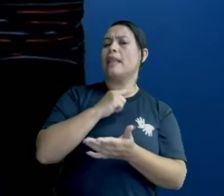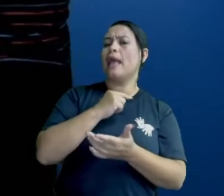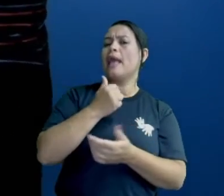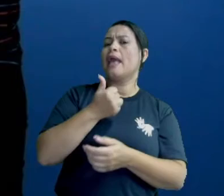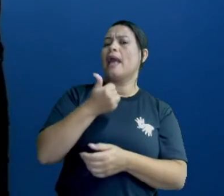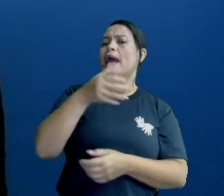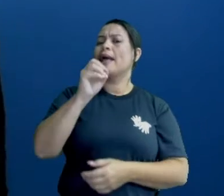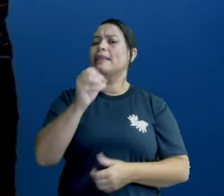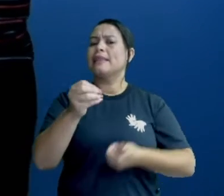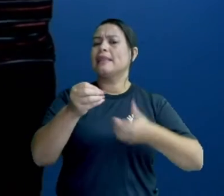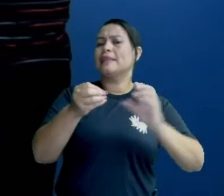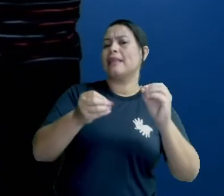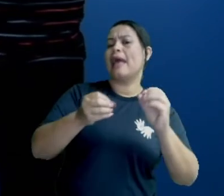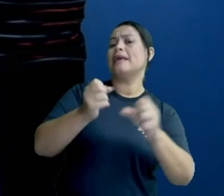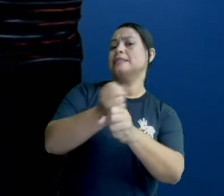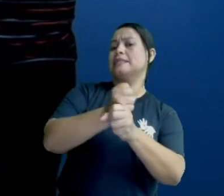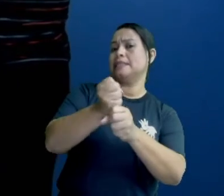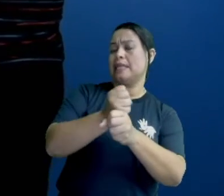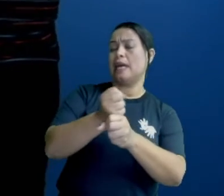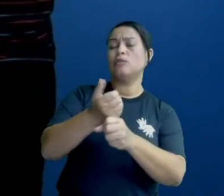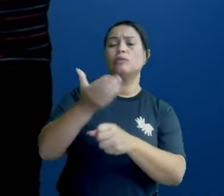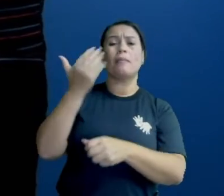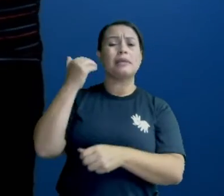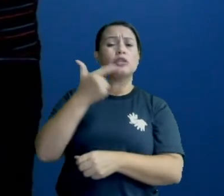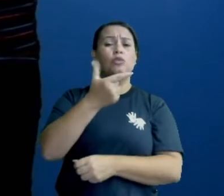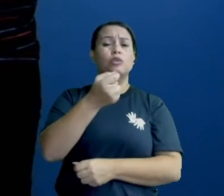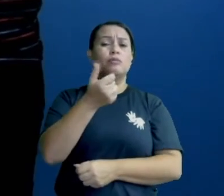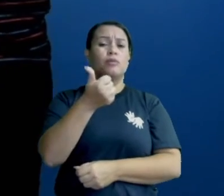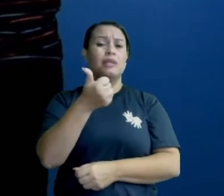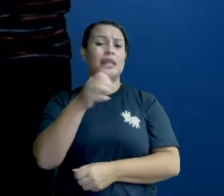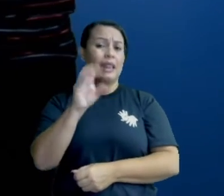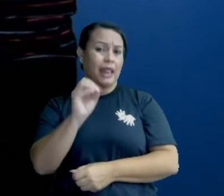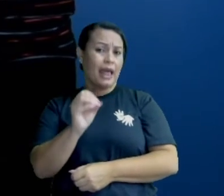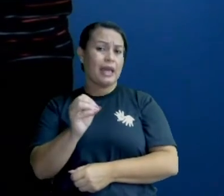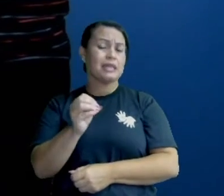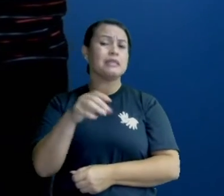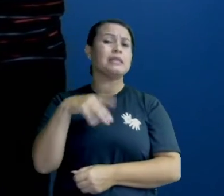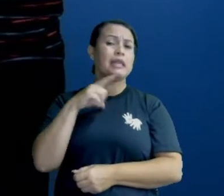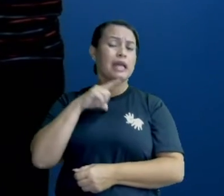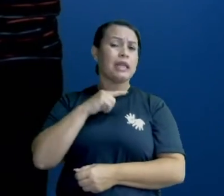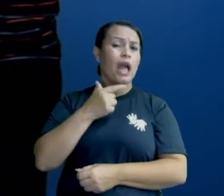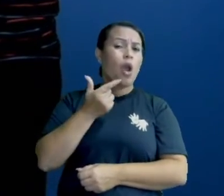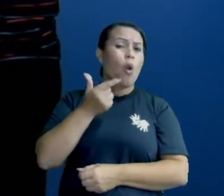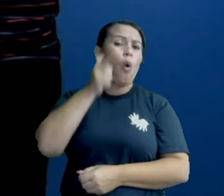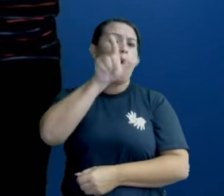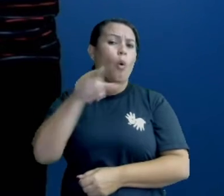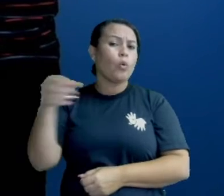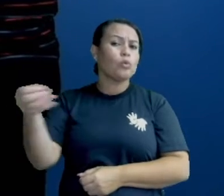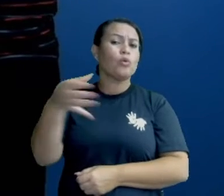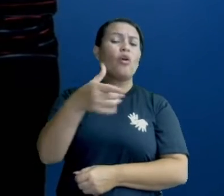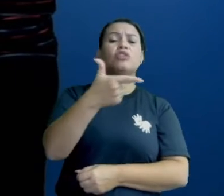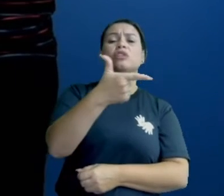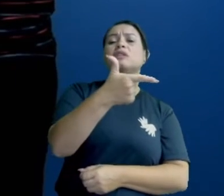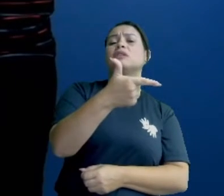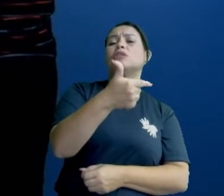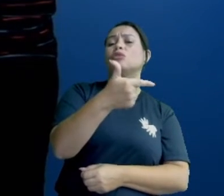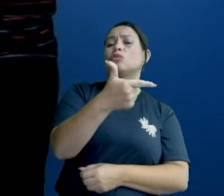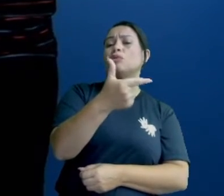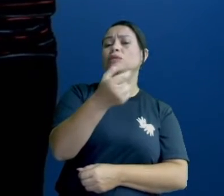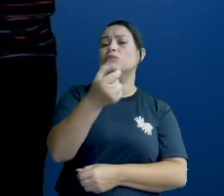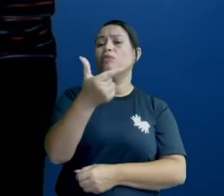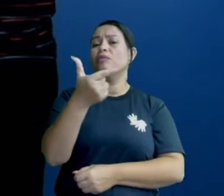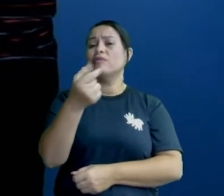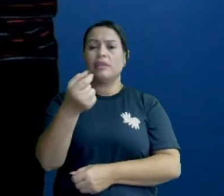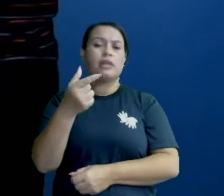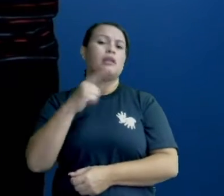para a realização do censo. Então, o último censo aconteceu em 2010 e o próximo deveria ter acontecido em 2020, mas aí por conta